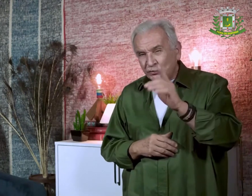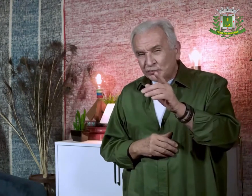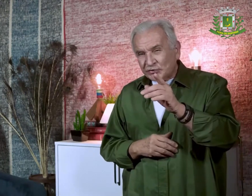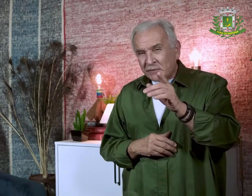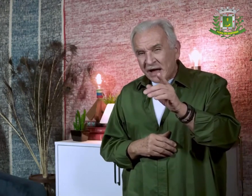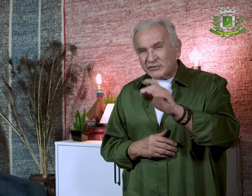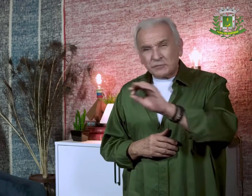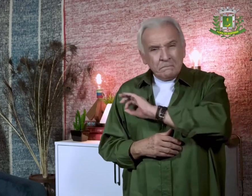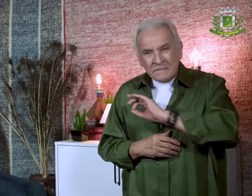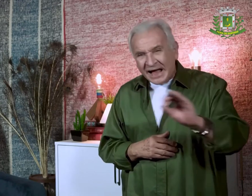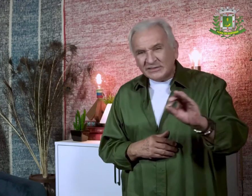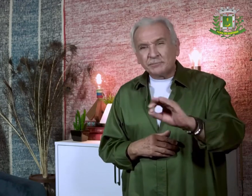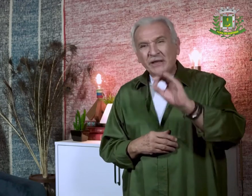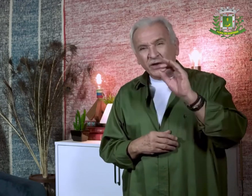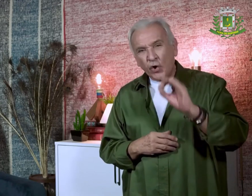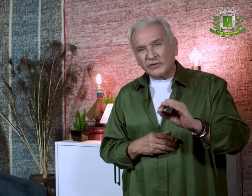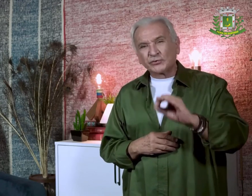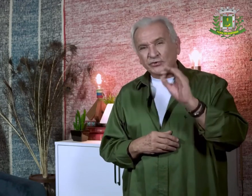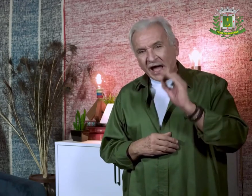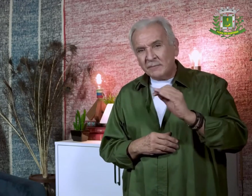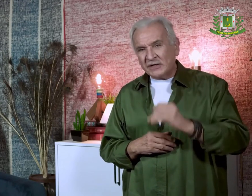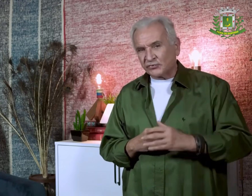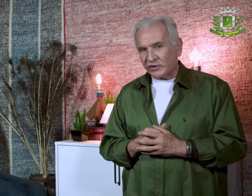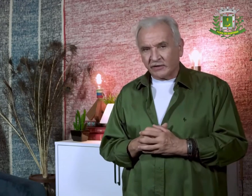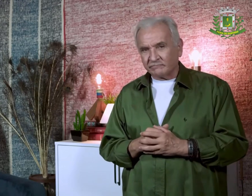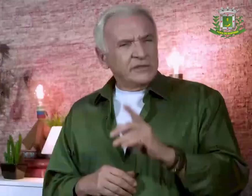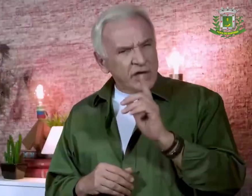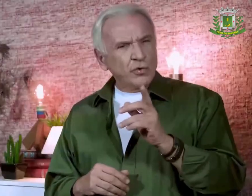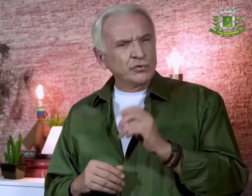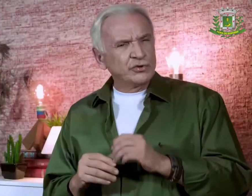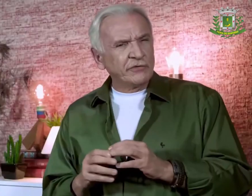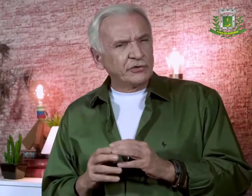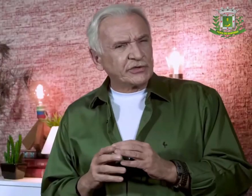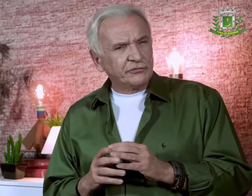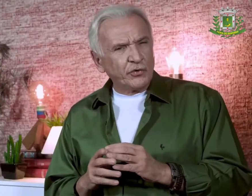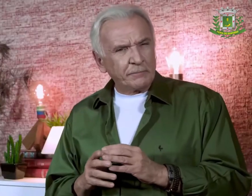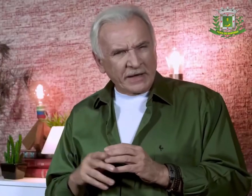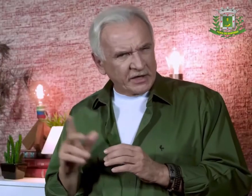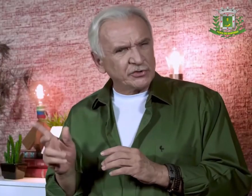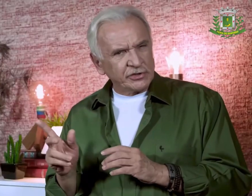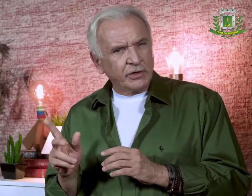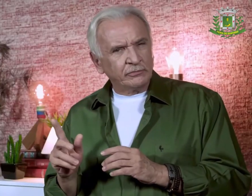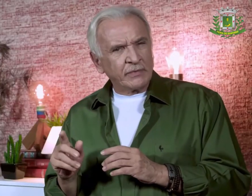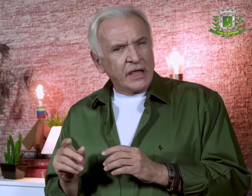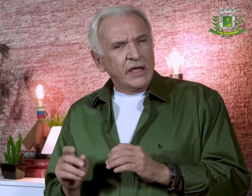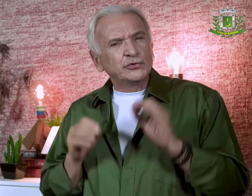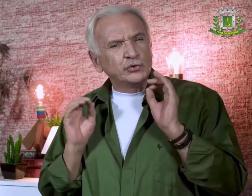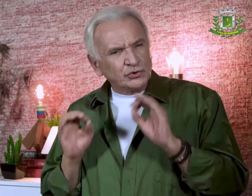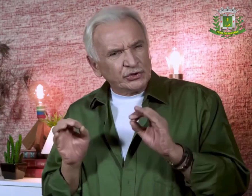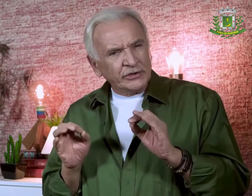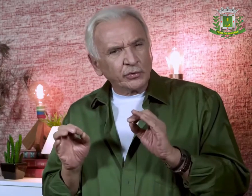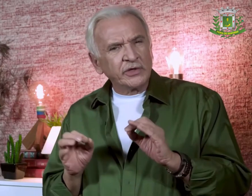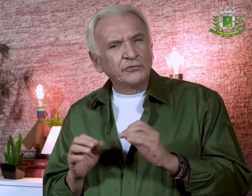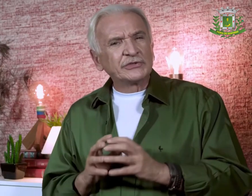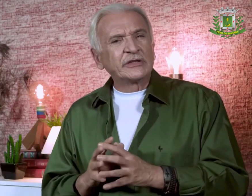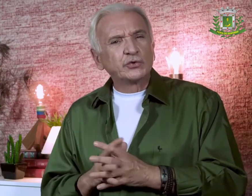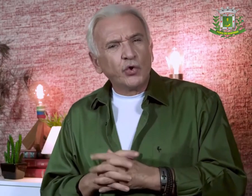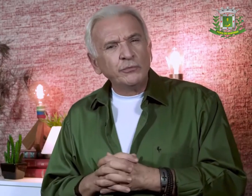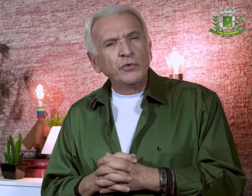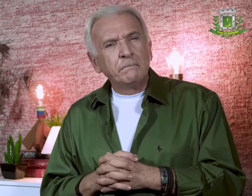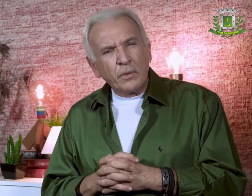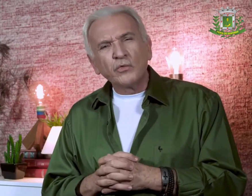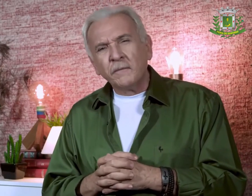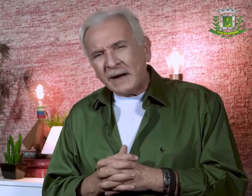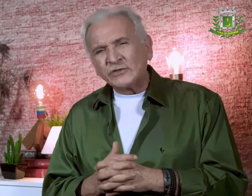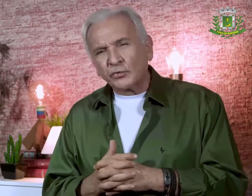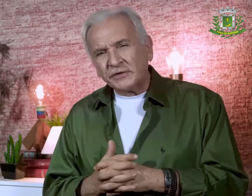mostrar alguns dos animais mais perigosos da Amazônia. Se algum dia você for para a região, eu sugiro que você